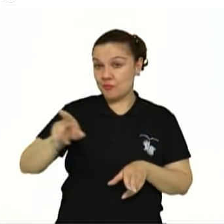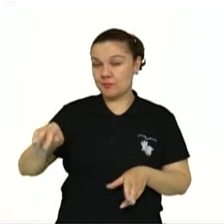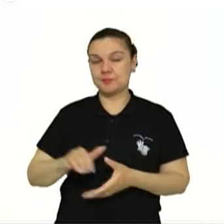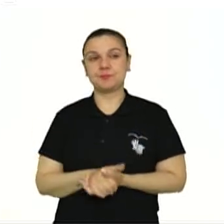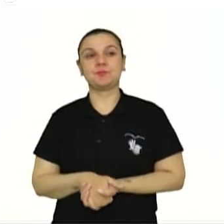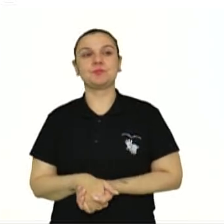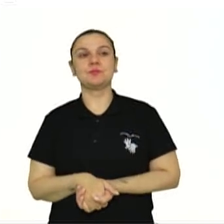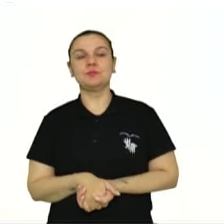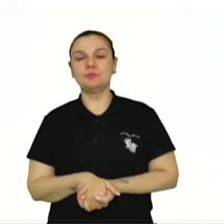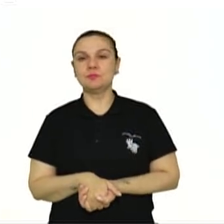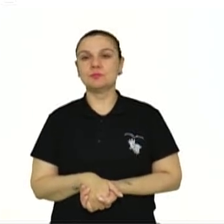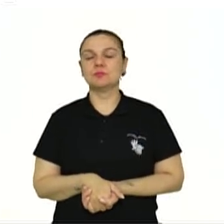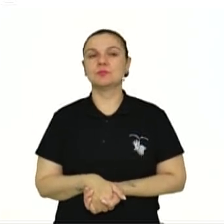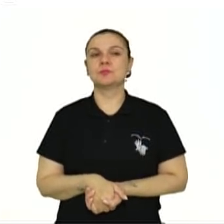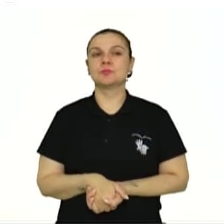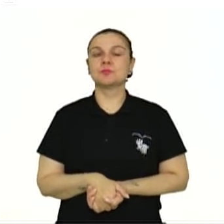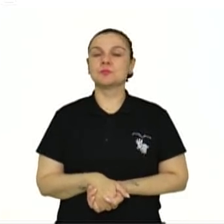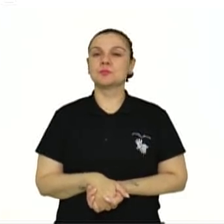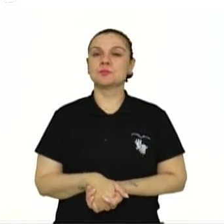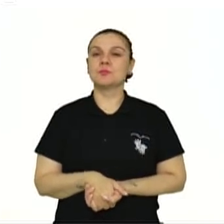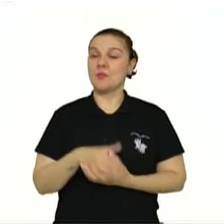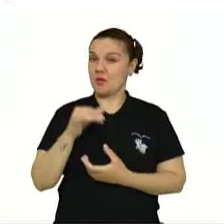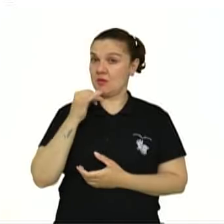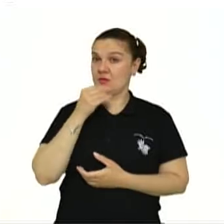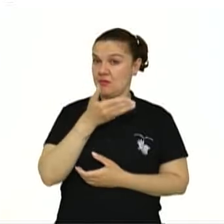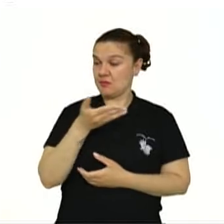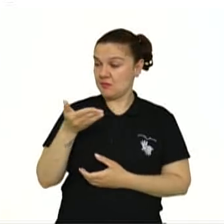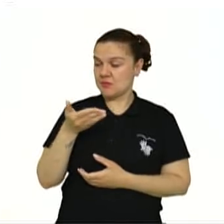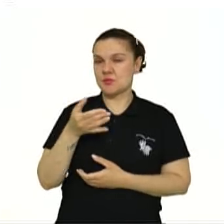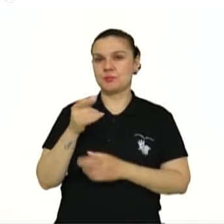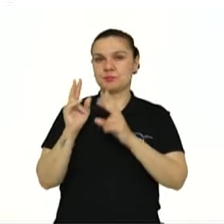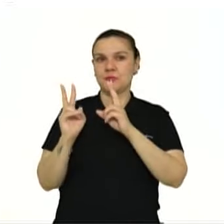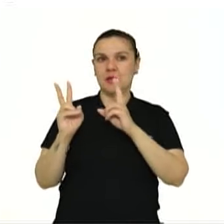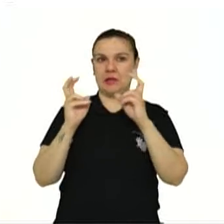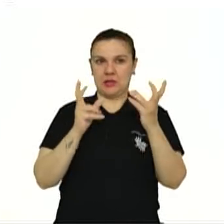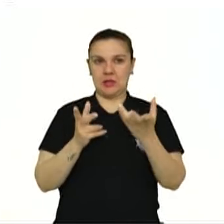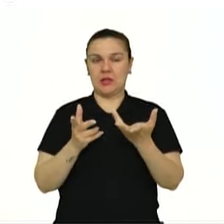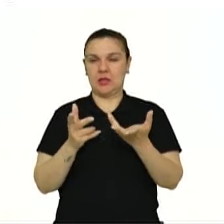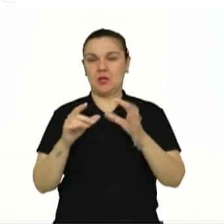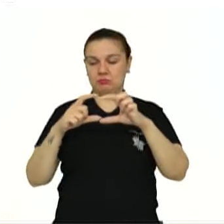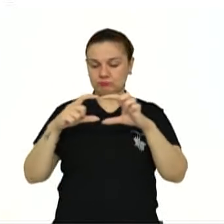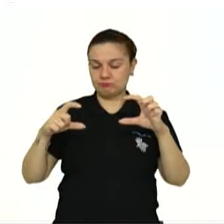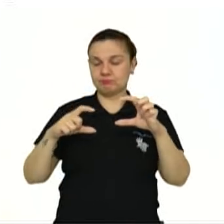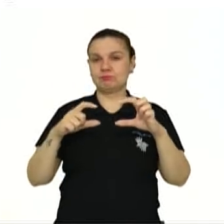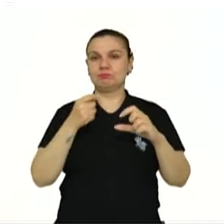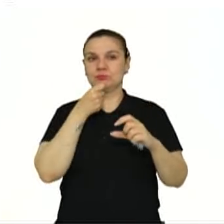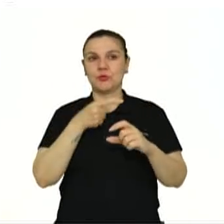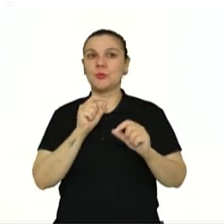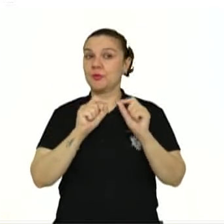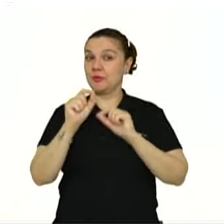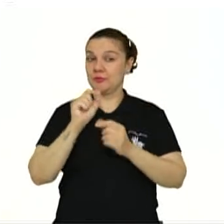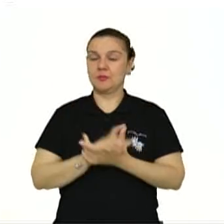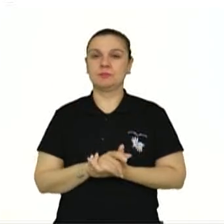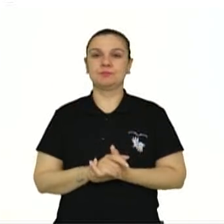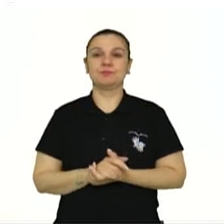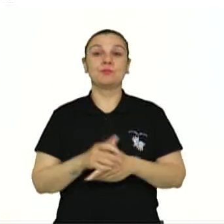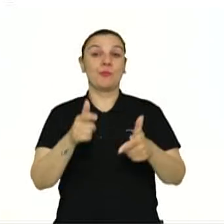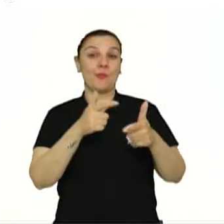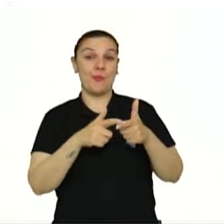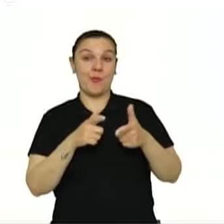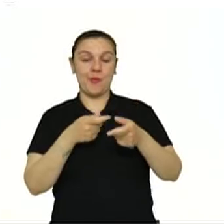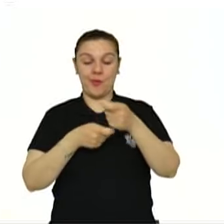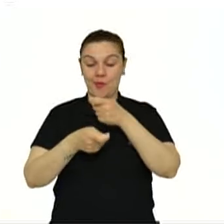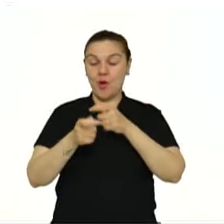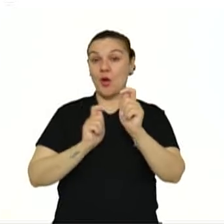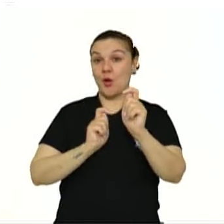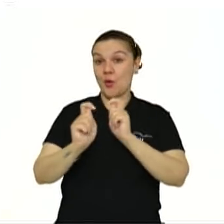aparecem outras figuras de linguagem. São exemplos de temas explorados pelas tirinhas, o quê? A questão da economia